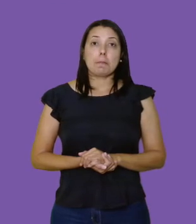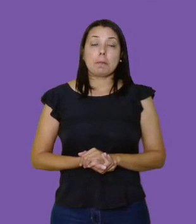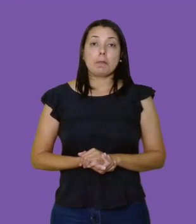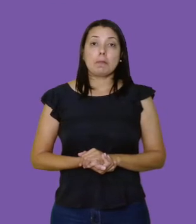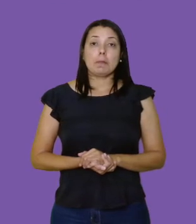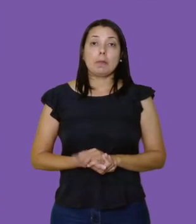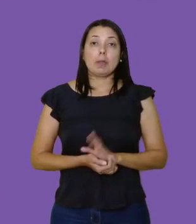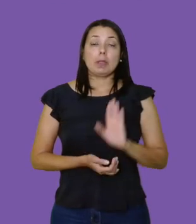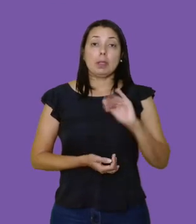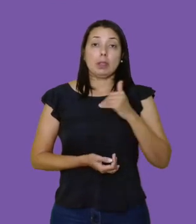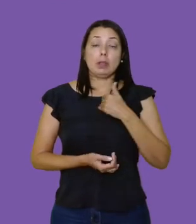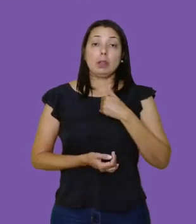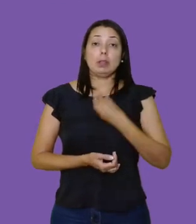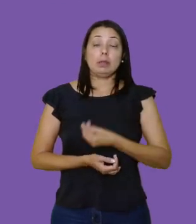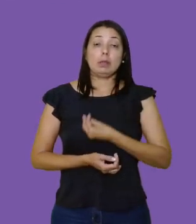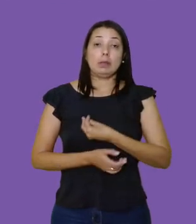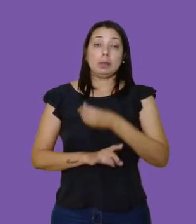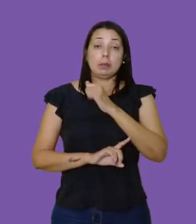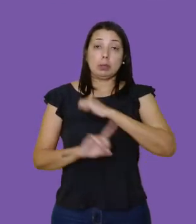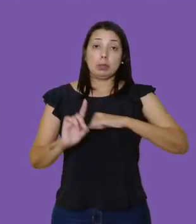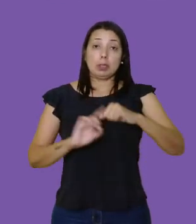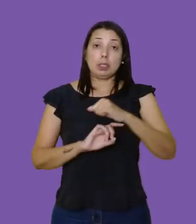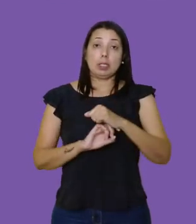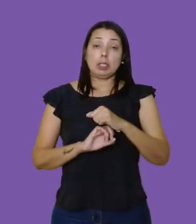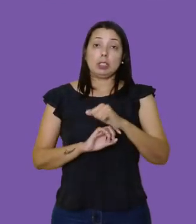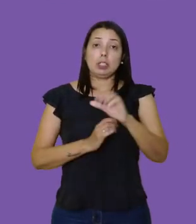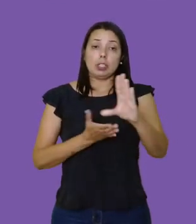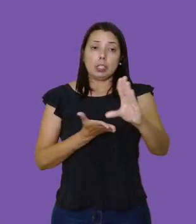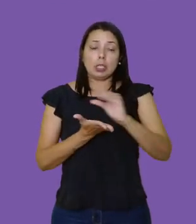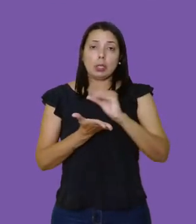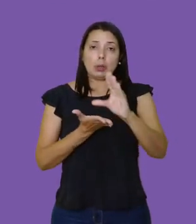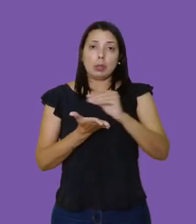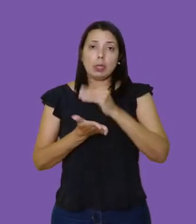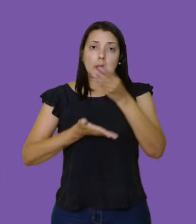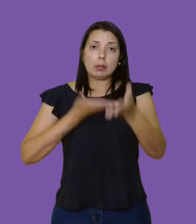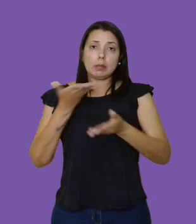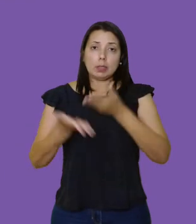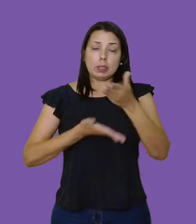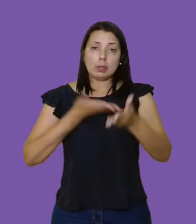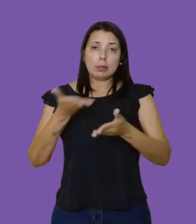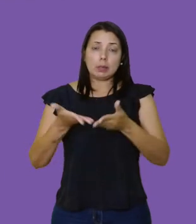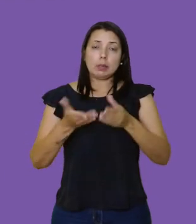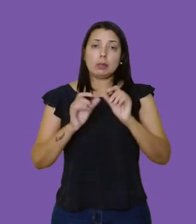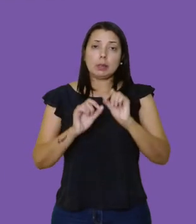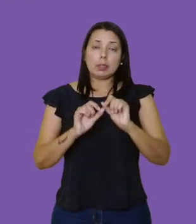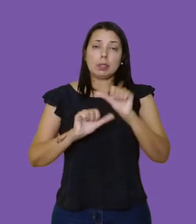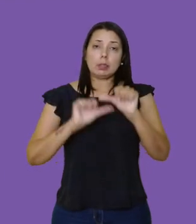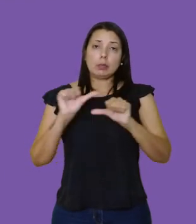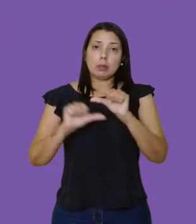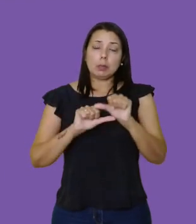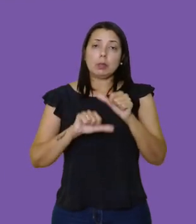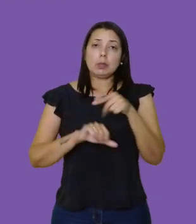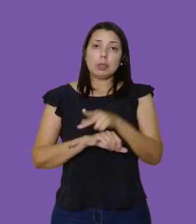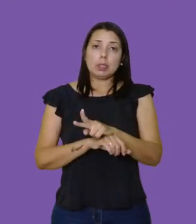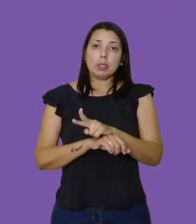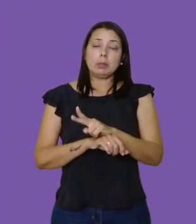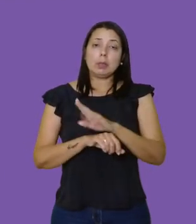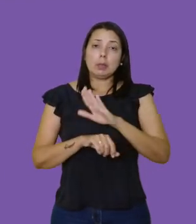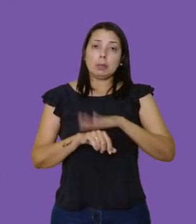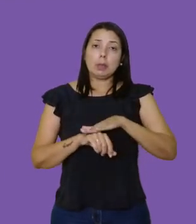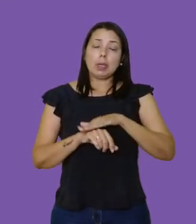Nós vivemos numa sociedade em que a coleta massiva e o tratamento de dados pessoais se tornou uma constante nos